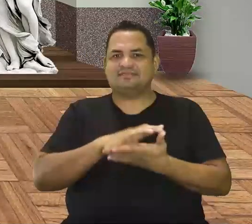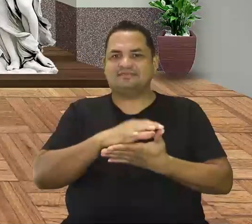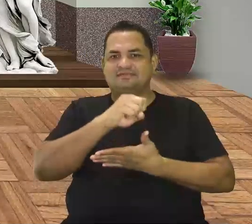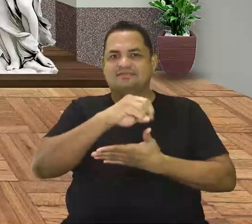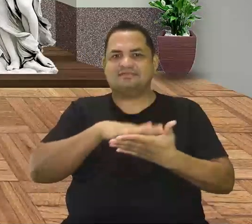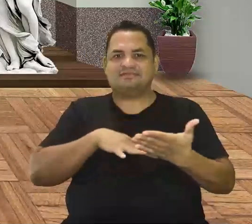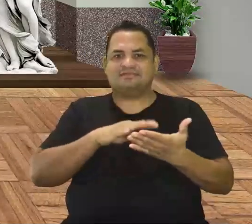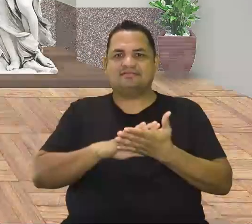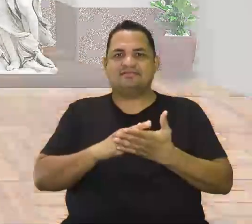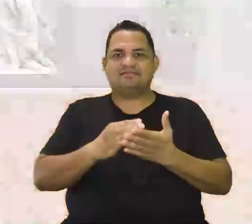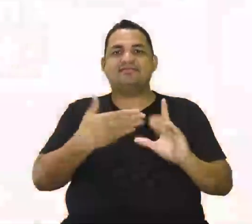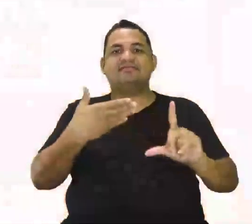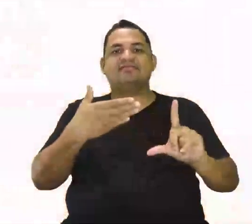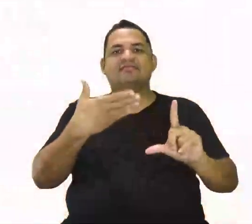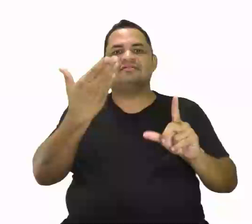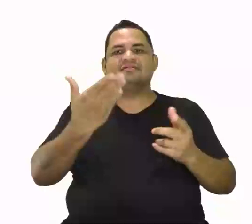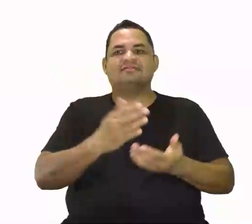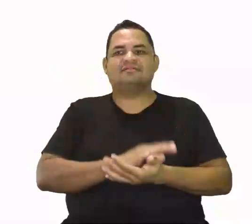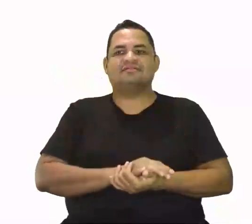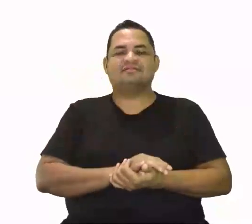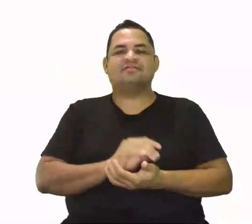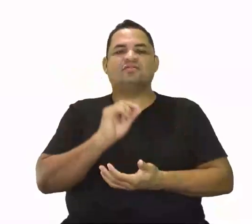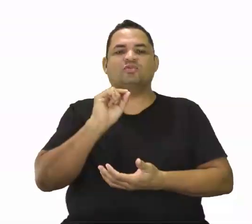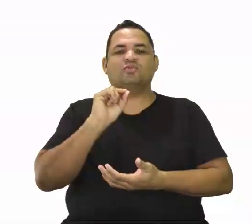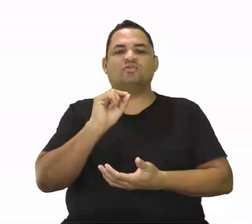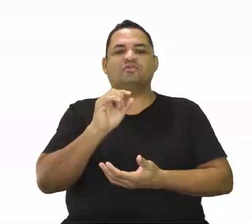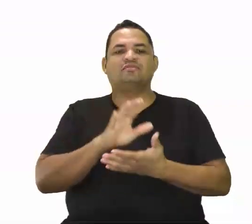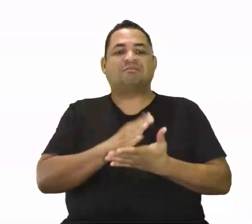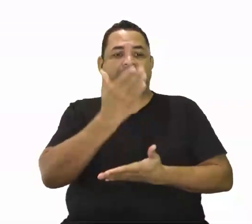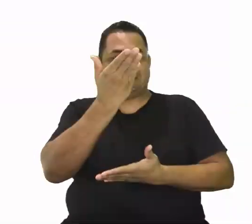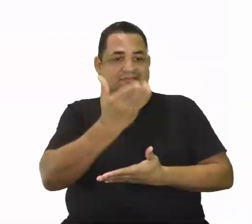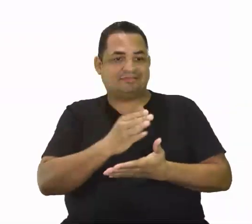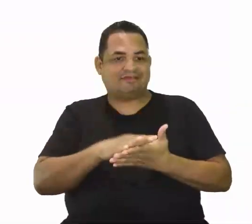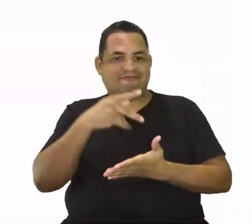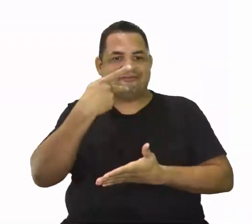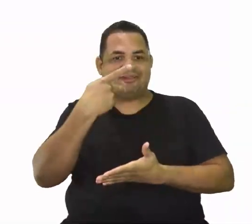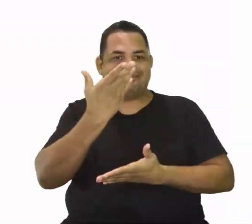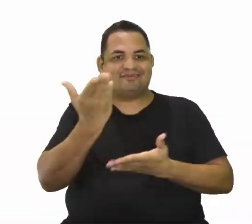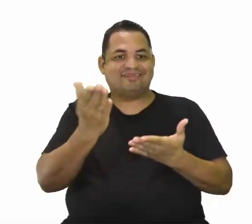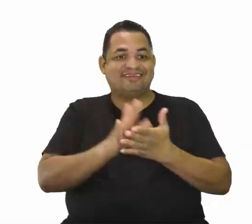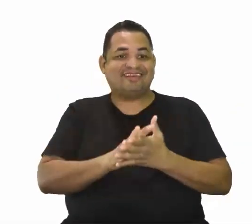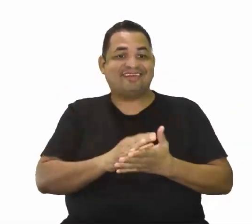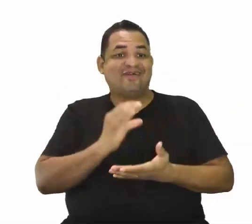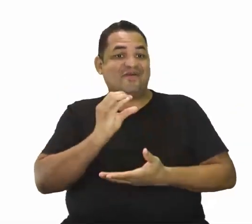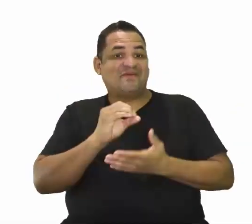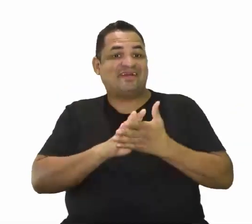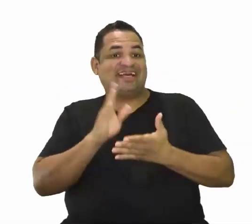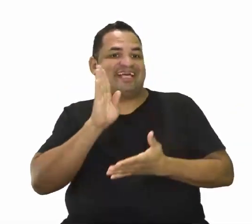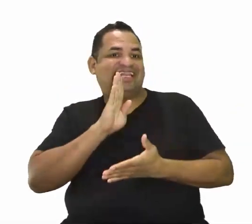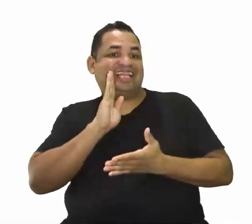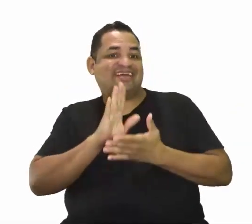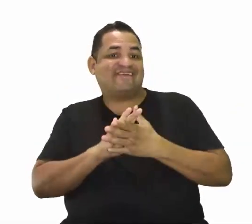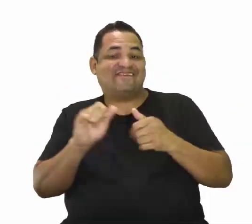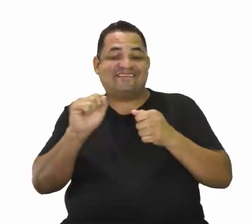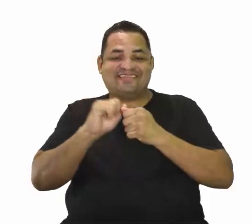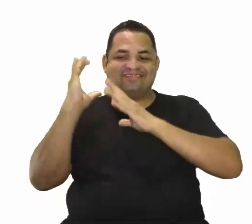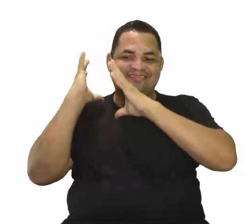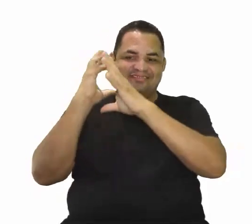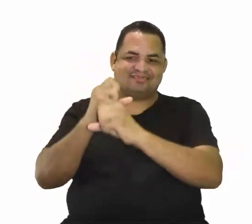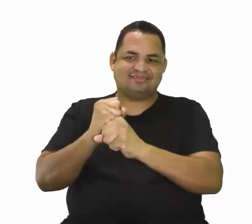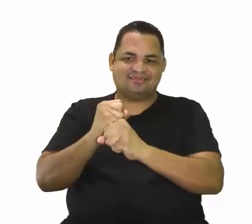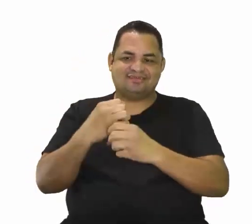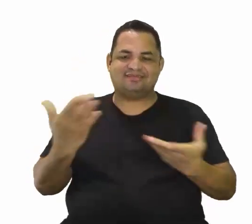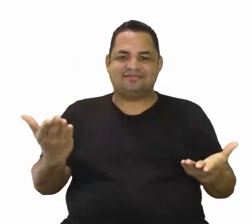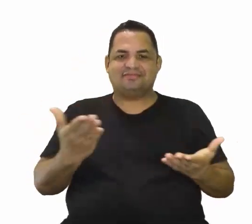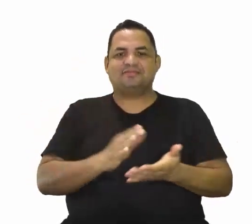atividade, tá bom? Joga na tela. Olha lá, o que o nosso mascote já está falando? Oba, revisão! Pois